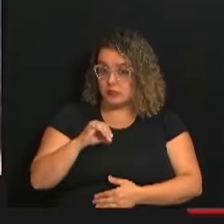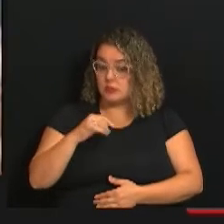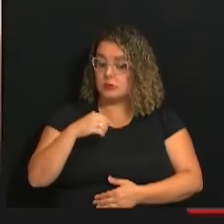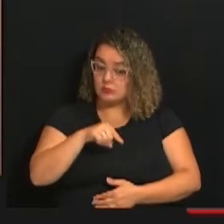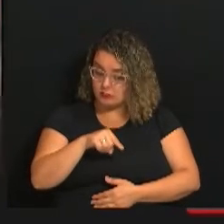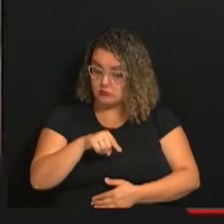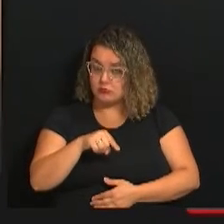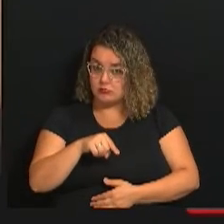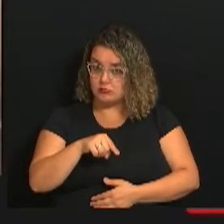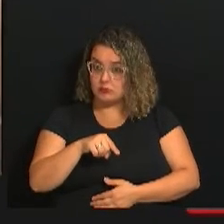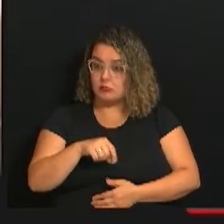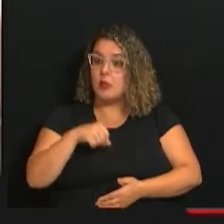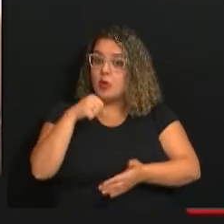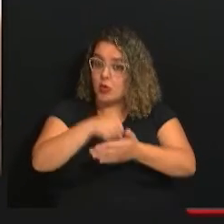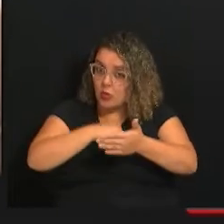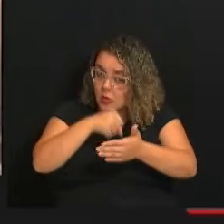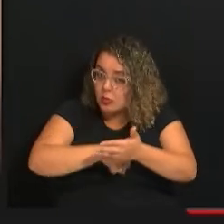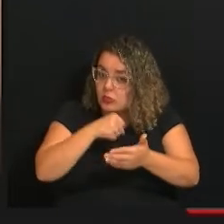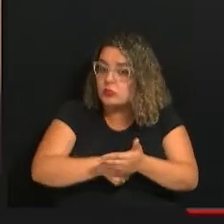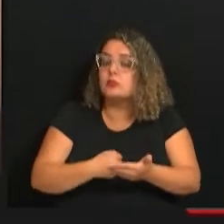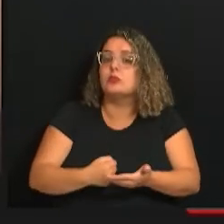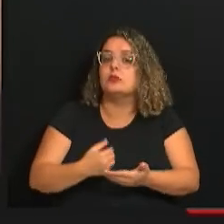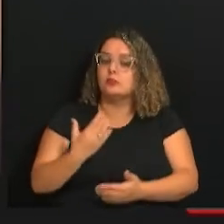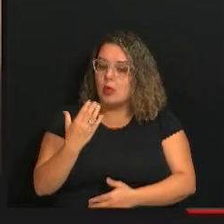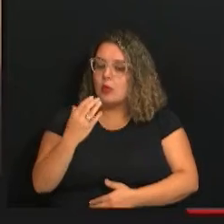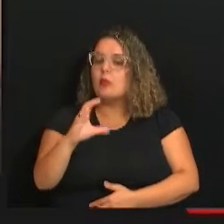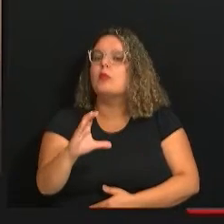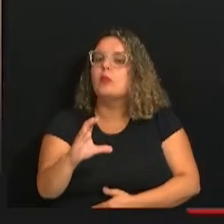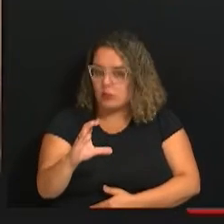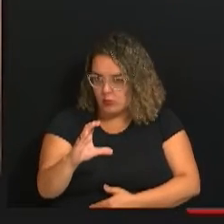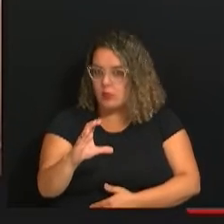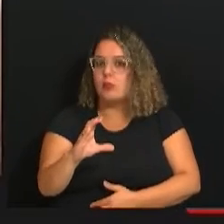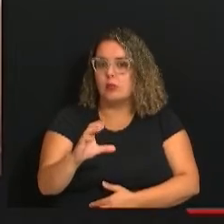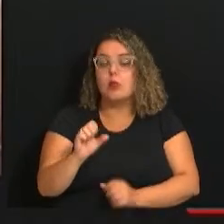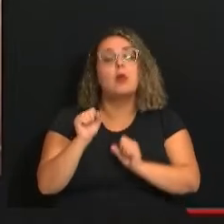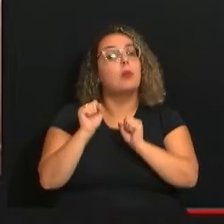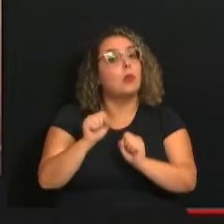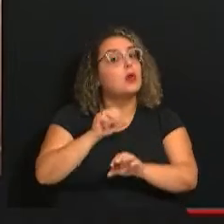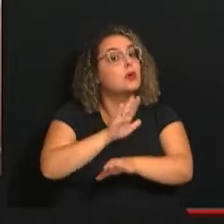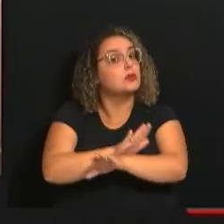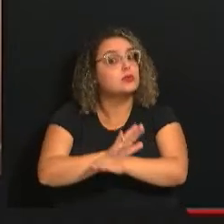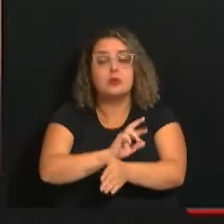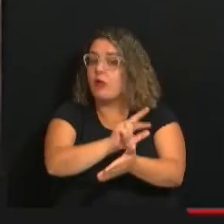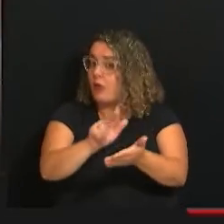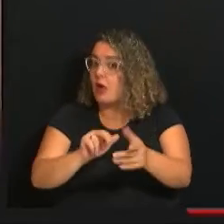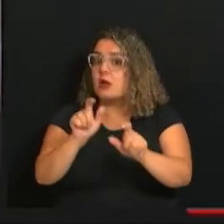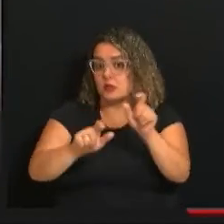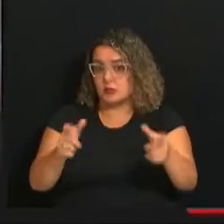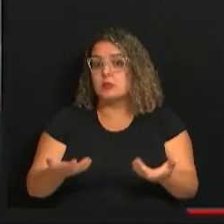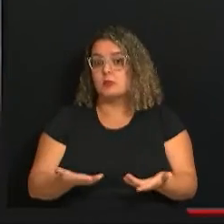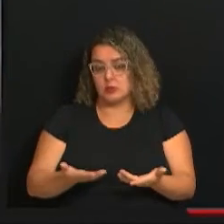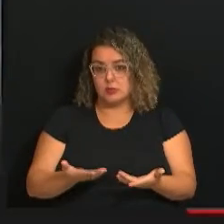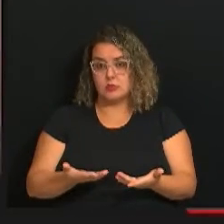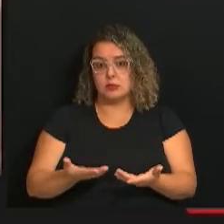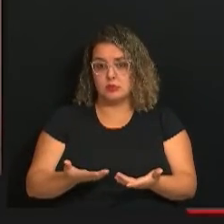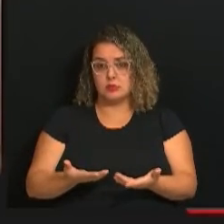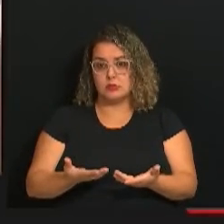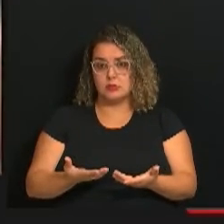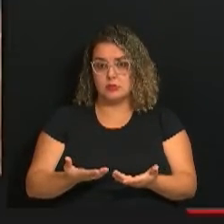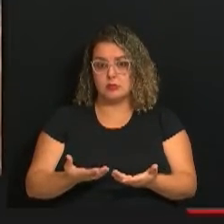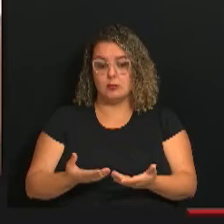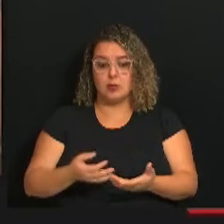de que aquele livro representava exatamente uma pessoa que poderia ter um caso de bipolaridade, para não falar besteira em